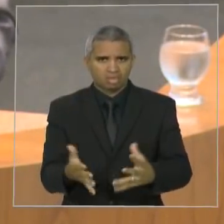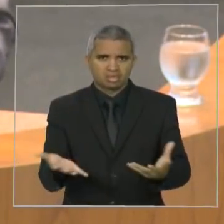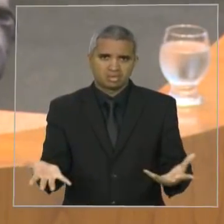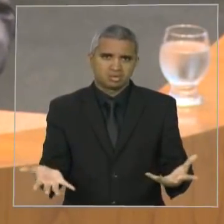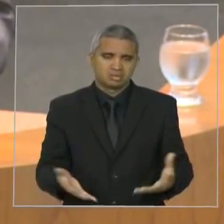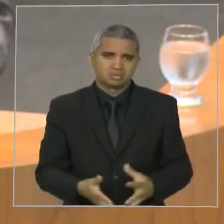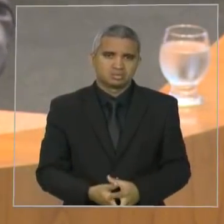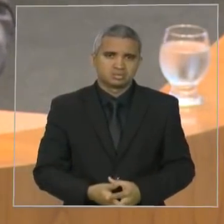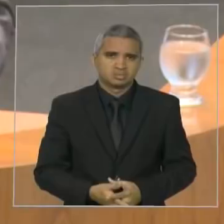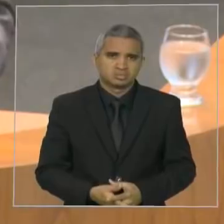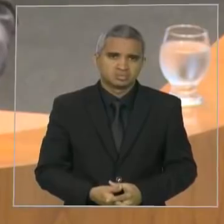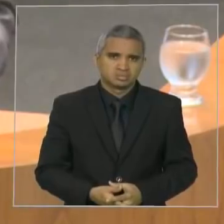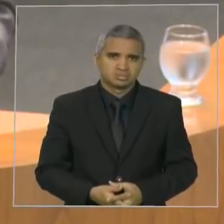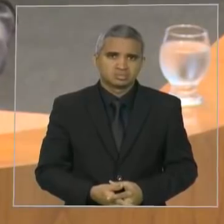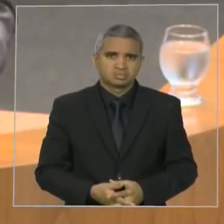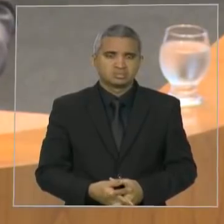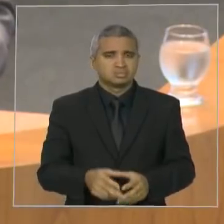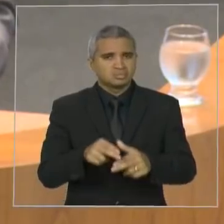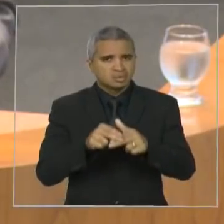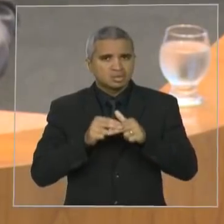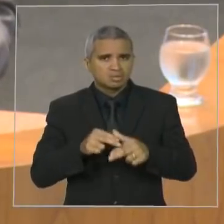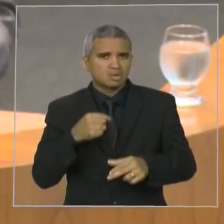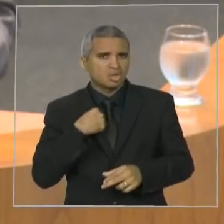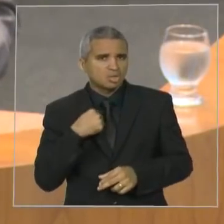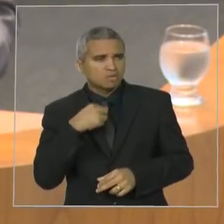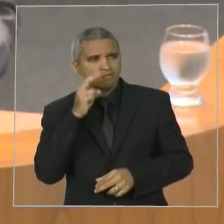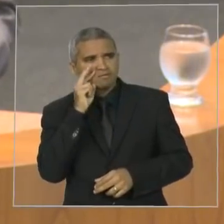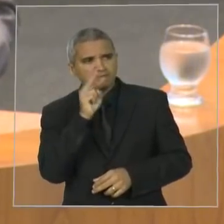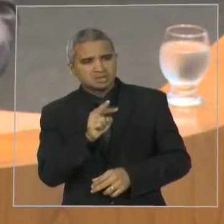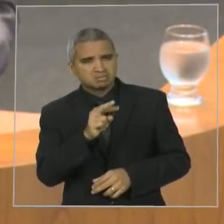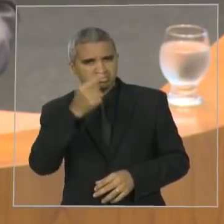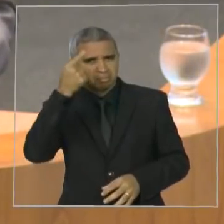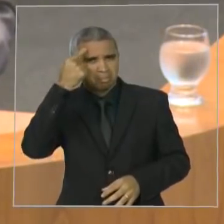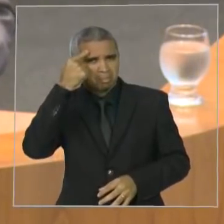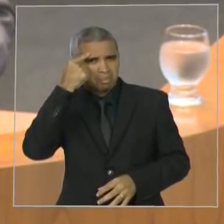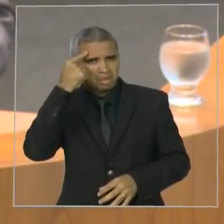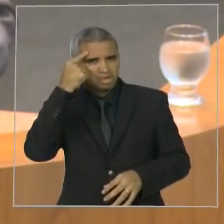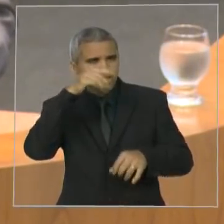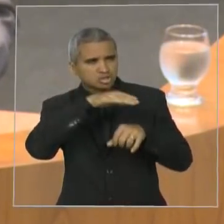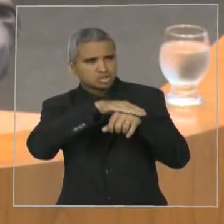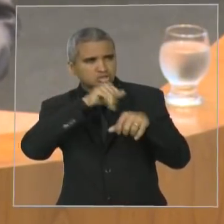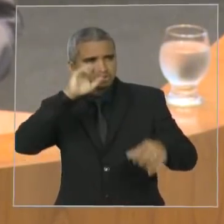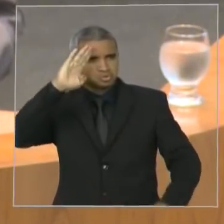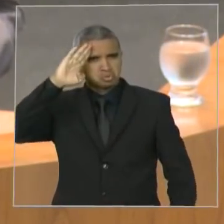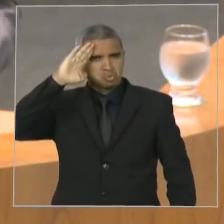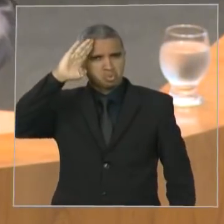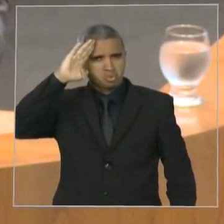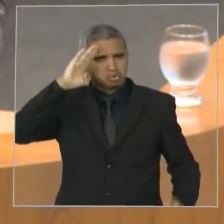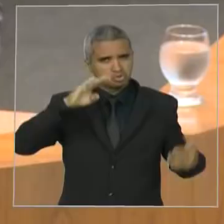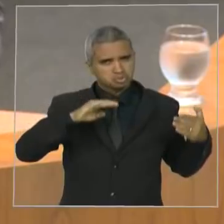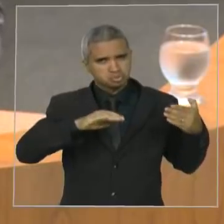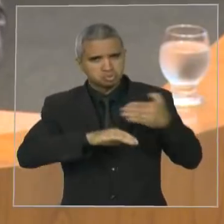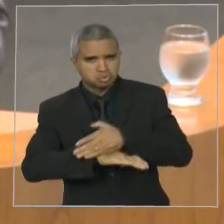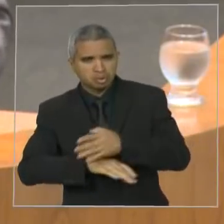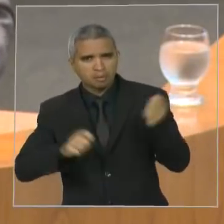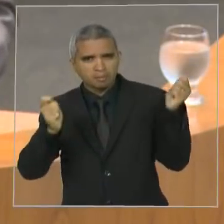foram usadas 3 vezes em 18 meses. 3 vezes em 18 meses. O